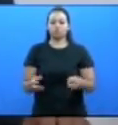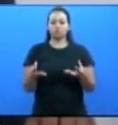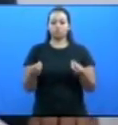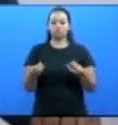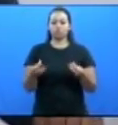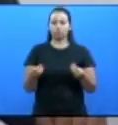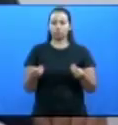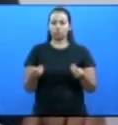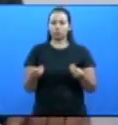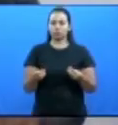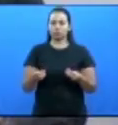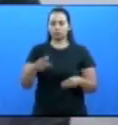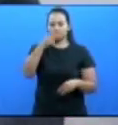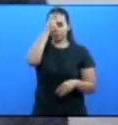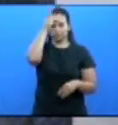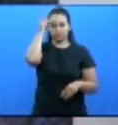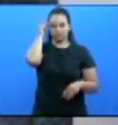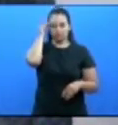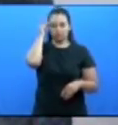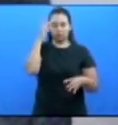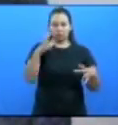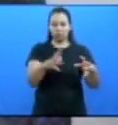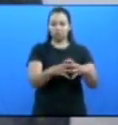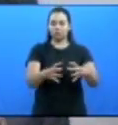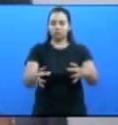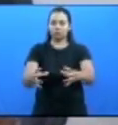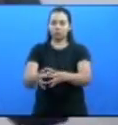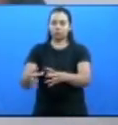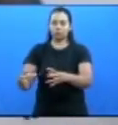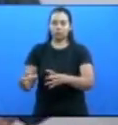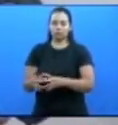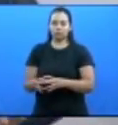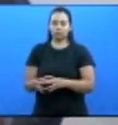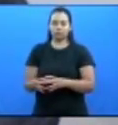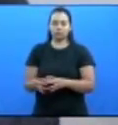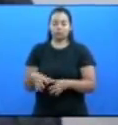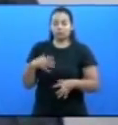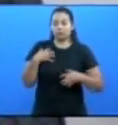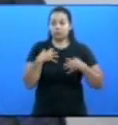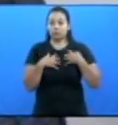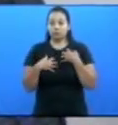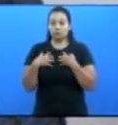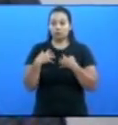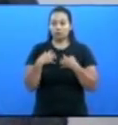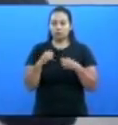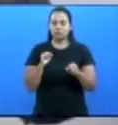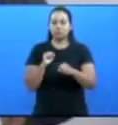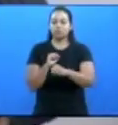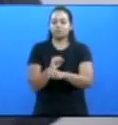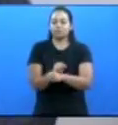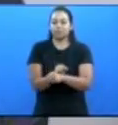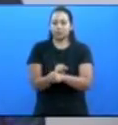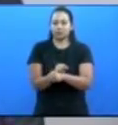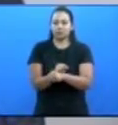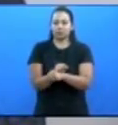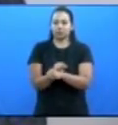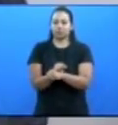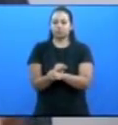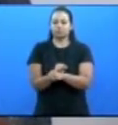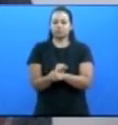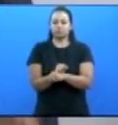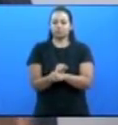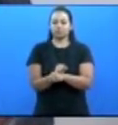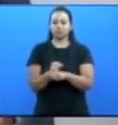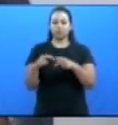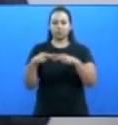moradores da população de Araçatuba estão ansiosos. A gente vai ali no Nobreville, quantos com os moradores que não deparem